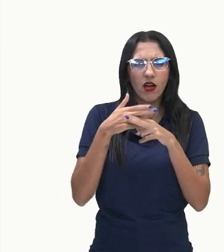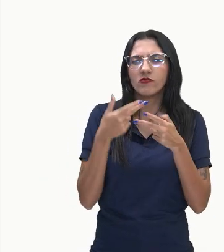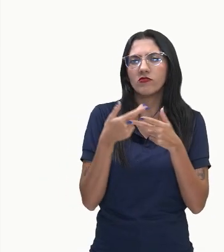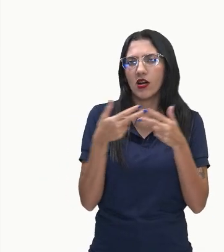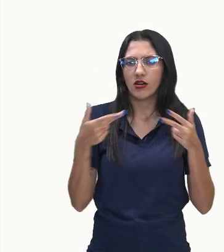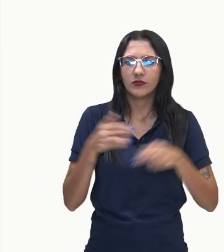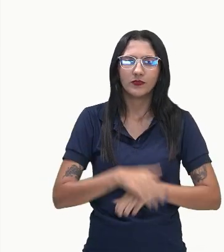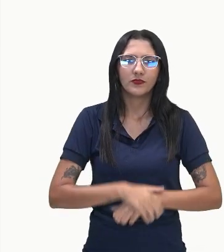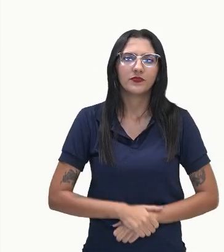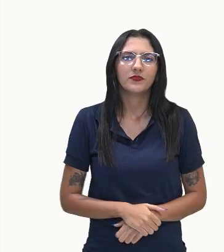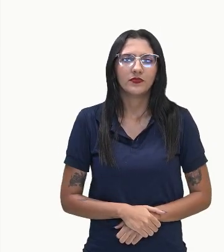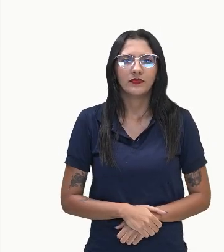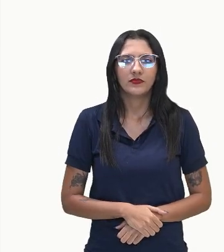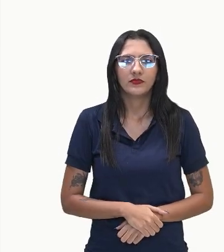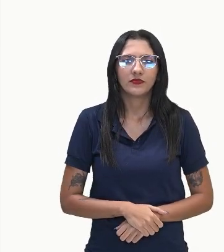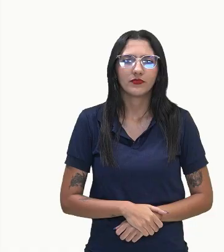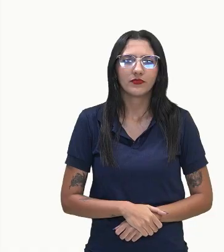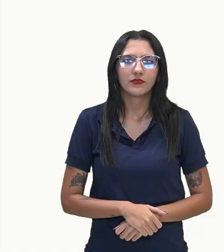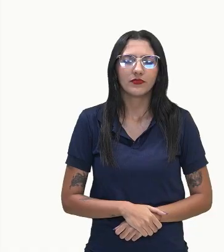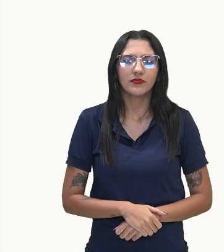continuidade.